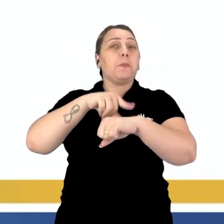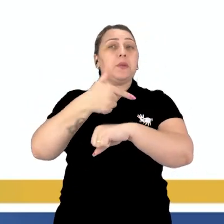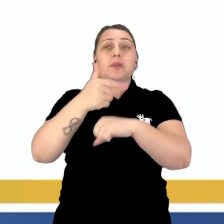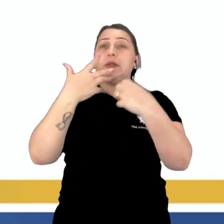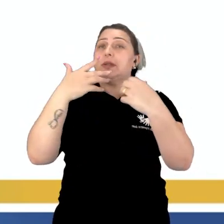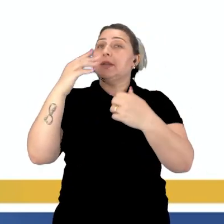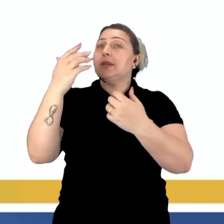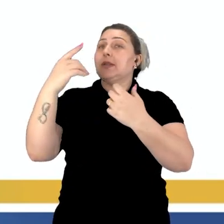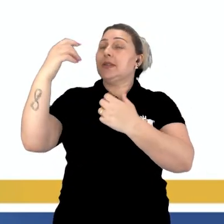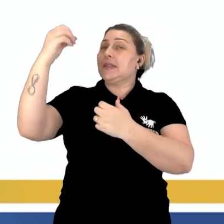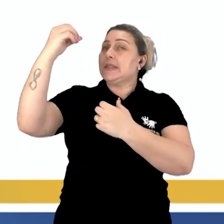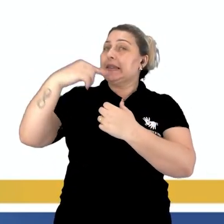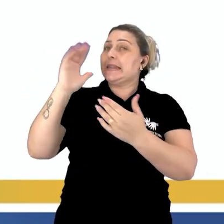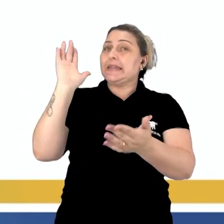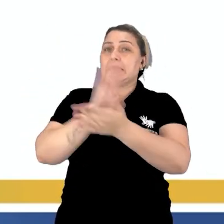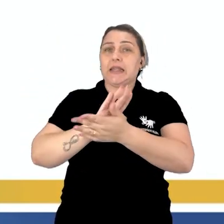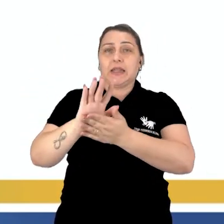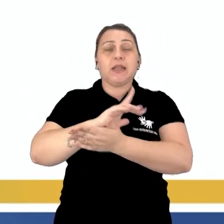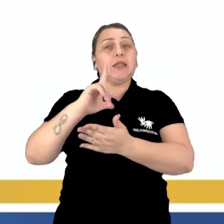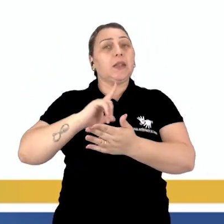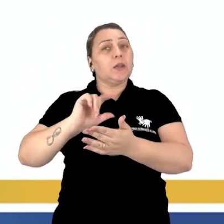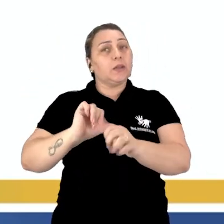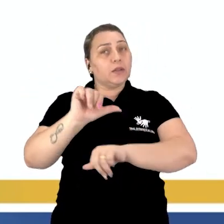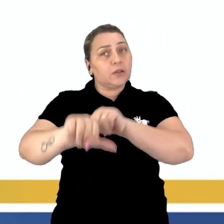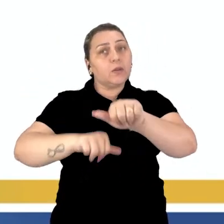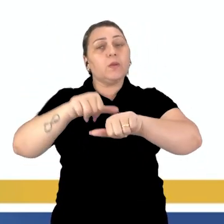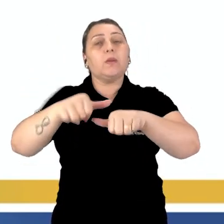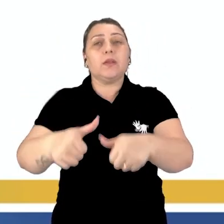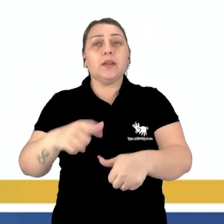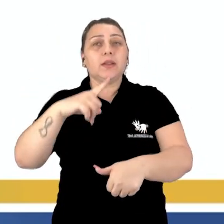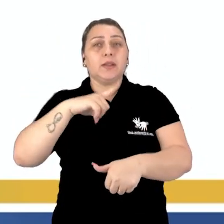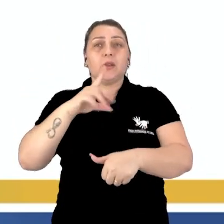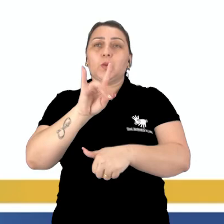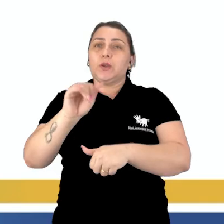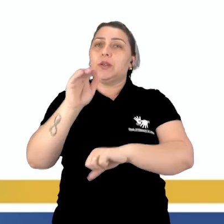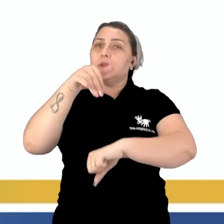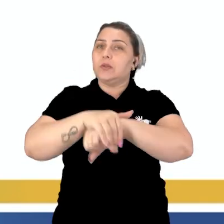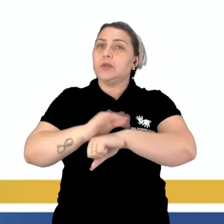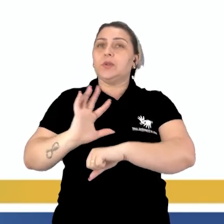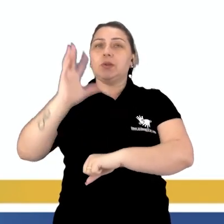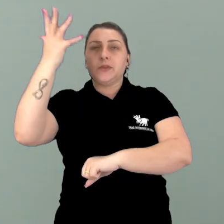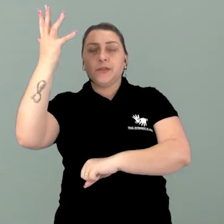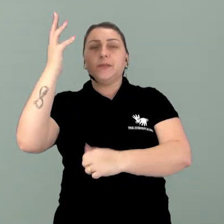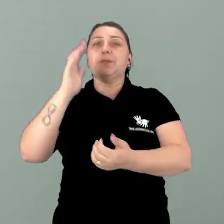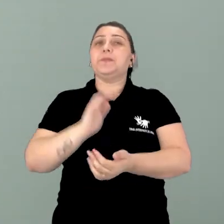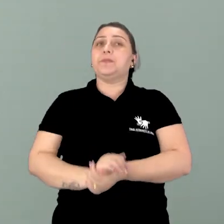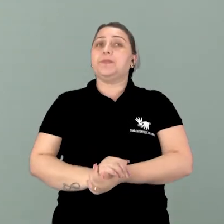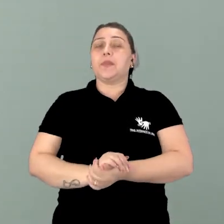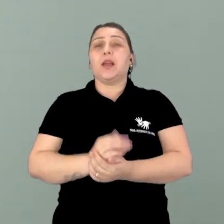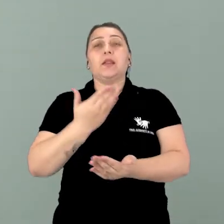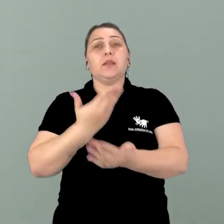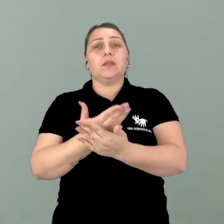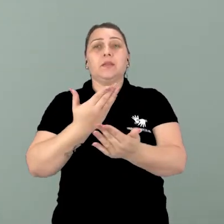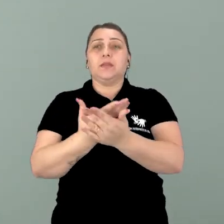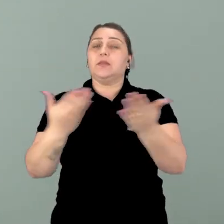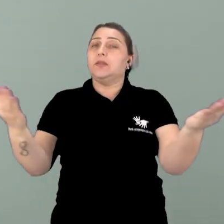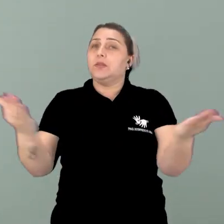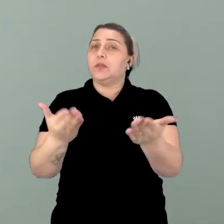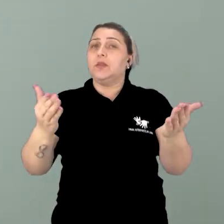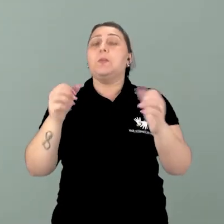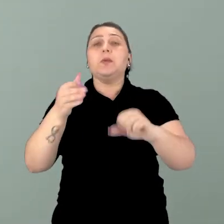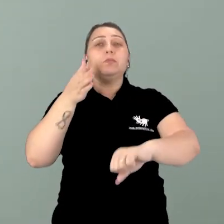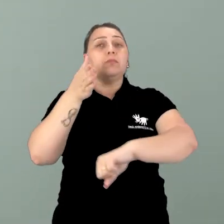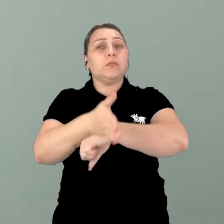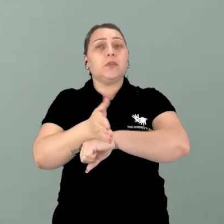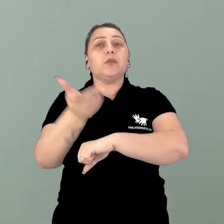vamos receber, porque depois a gente tem essa troca e aí a gente vai ter os dias e as noites acontecendo. Então essa foi a nossa aula de hoje. Vocês